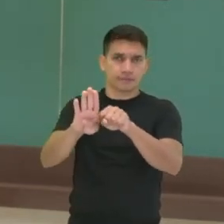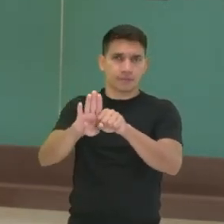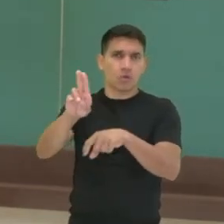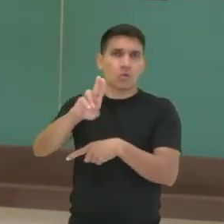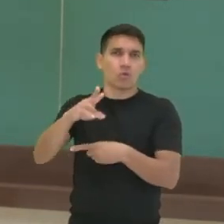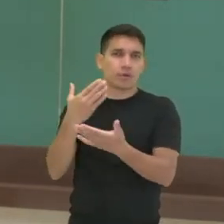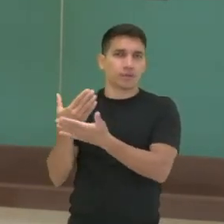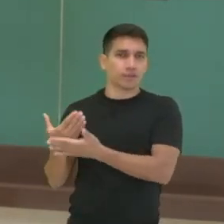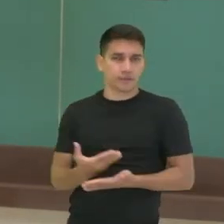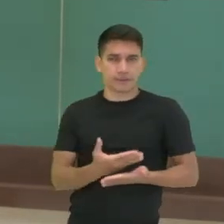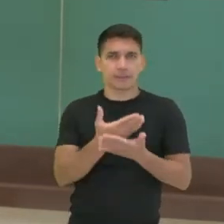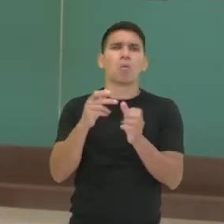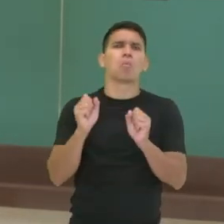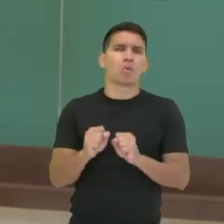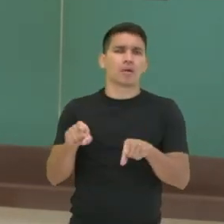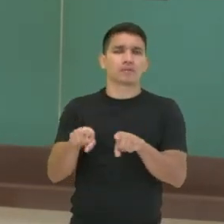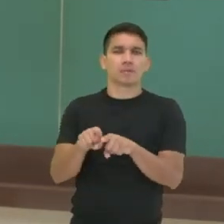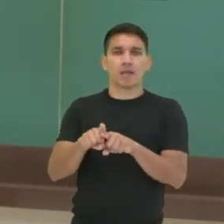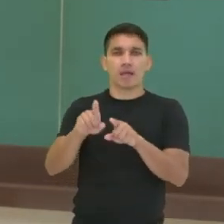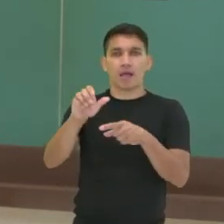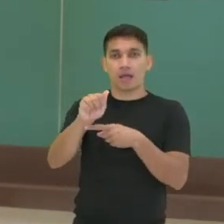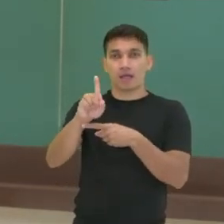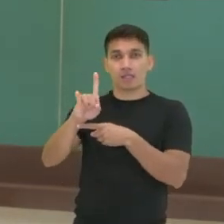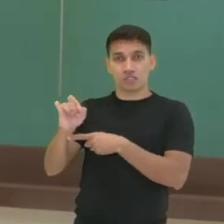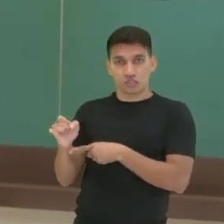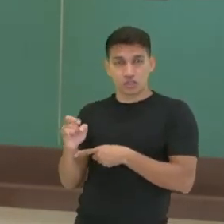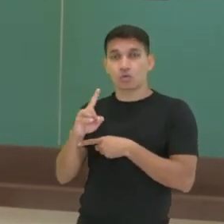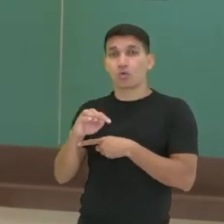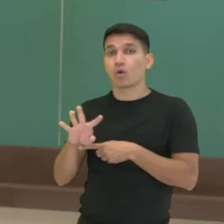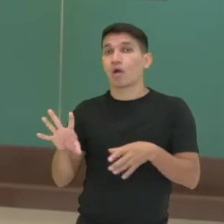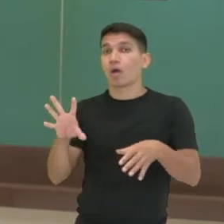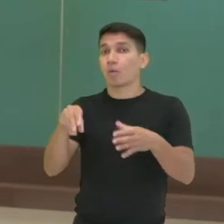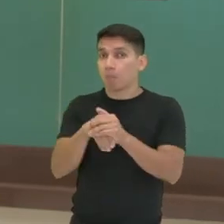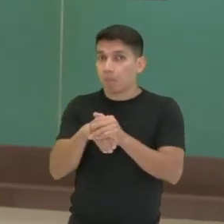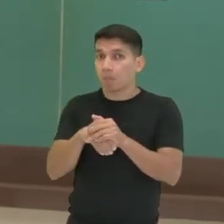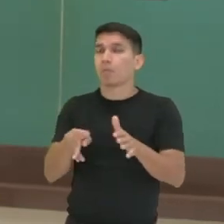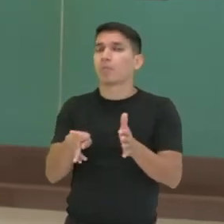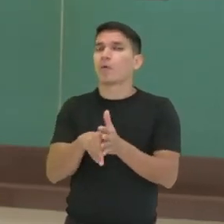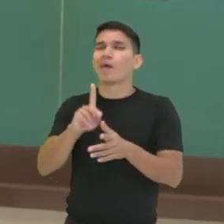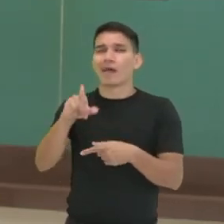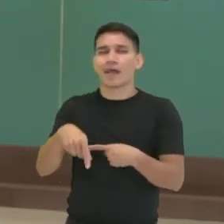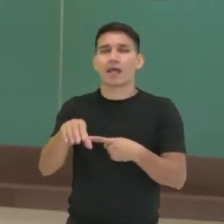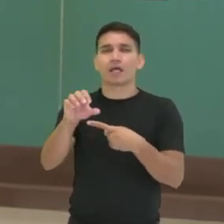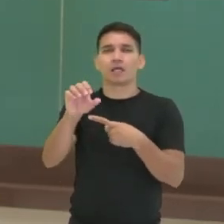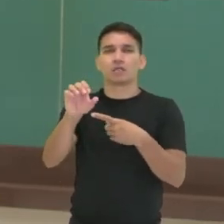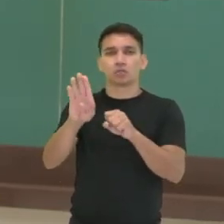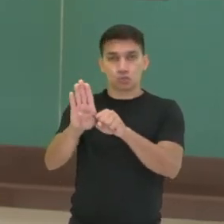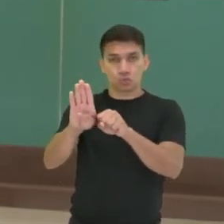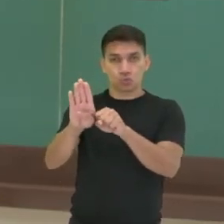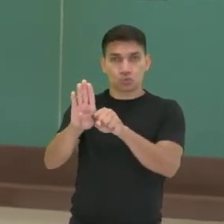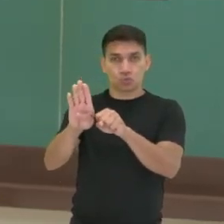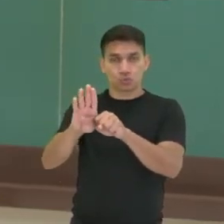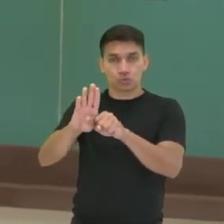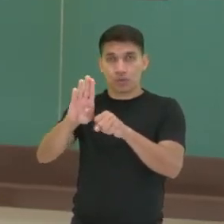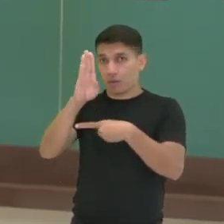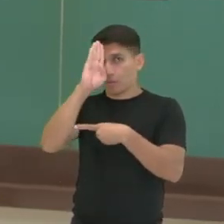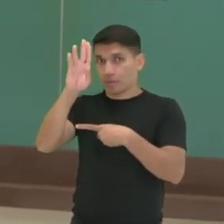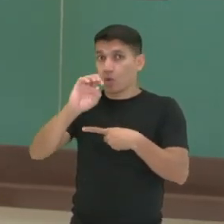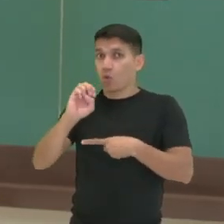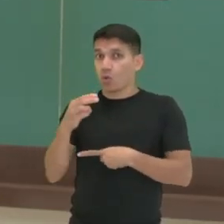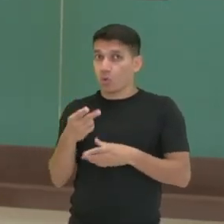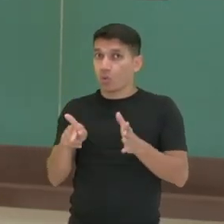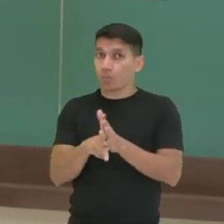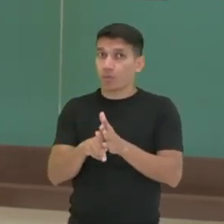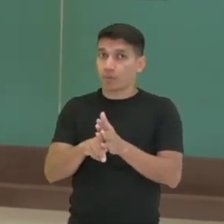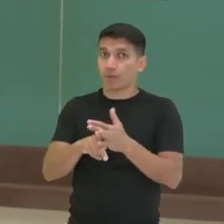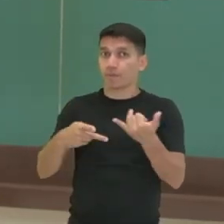que pode ter um adjetivo também, mas eles têm como núcleo um substantivo. O núcleo dele é um substantivo ou um